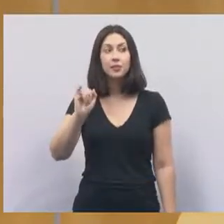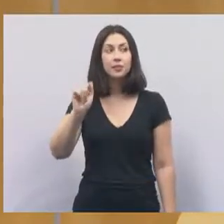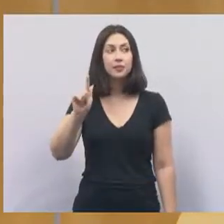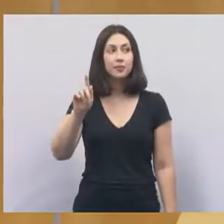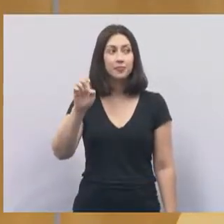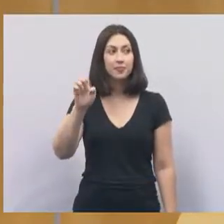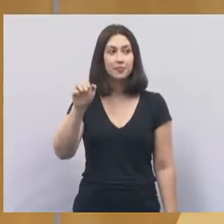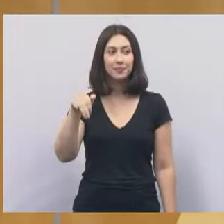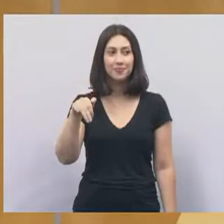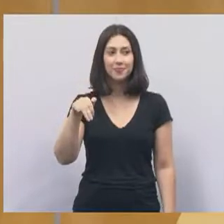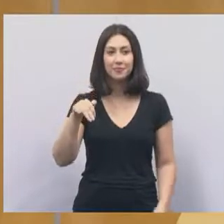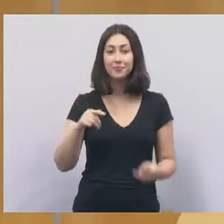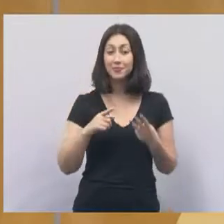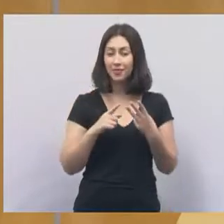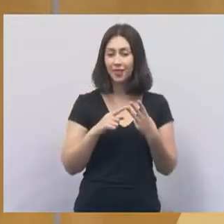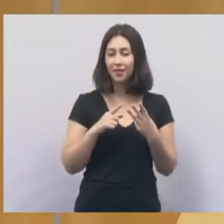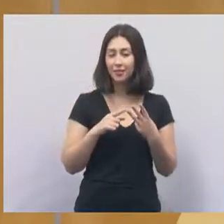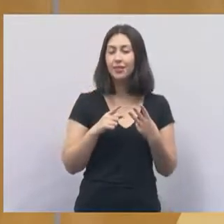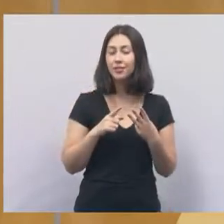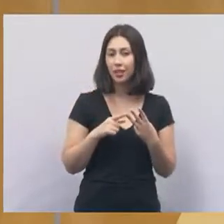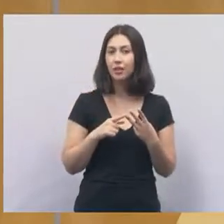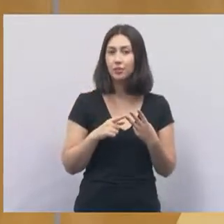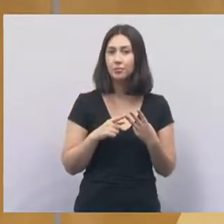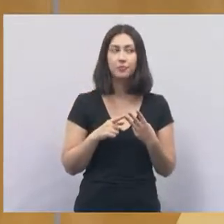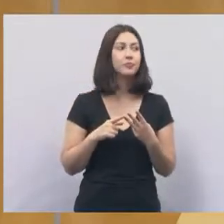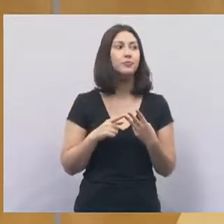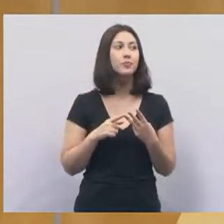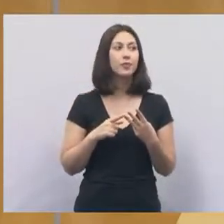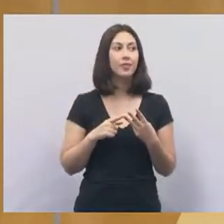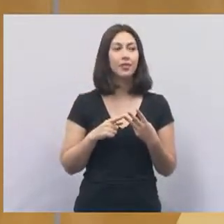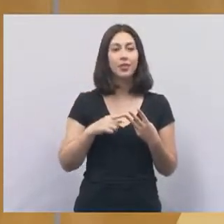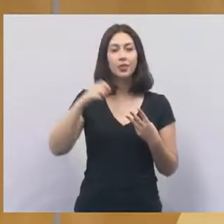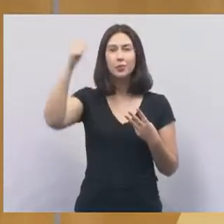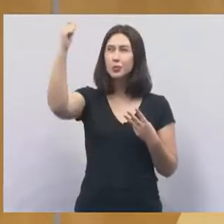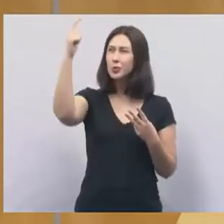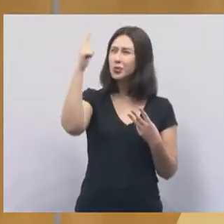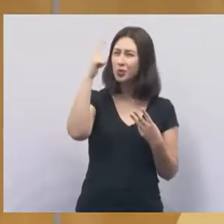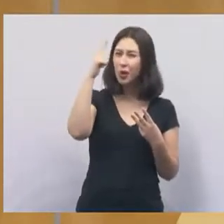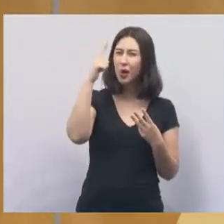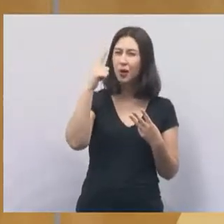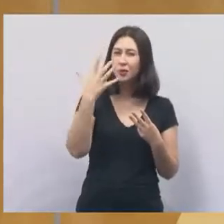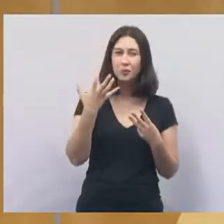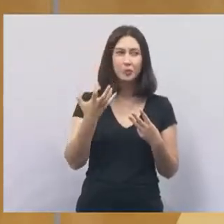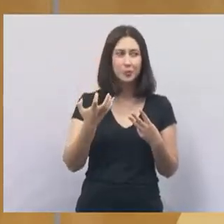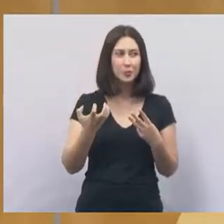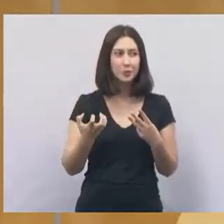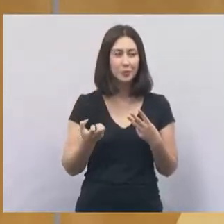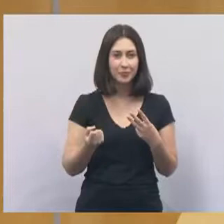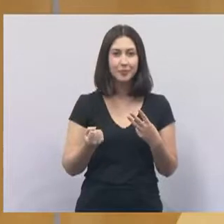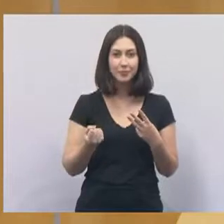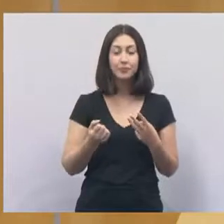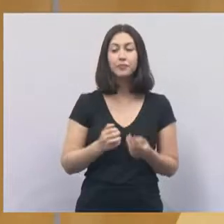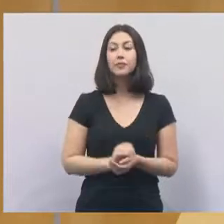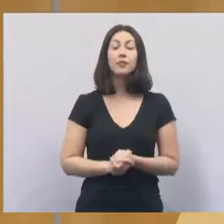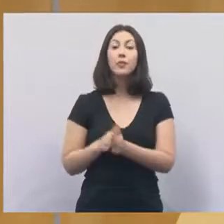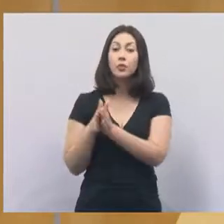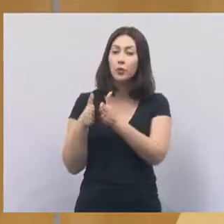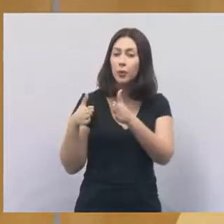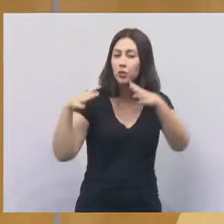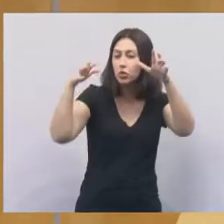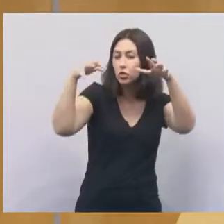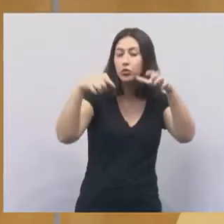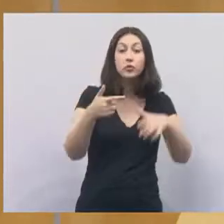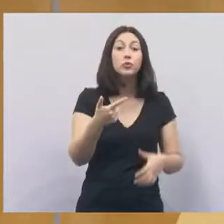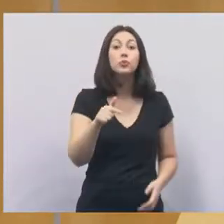Direta com o projeto a Vereadora Maria Amélia porque nós estamos falando de Queimadas na operação estiagem é um